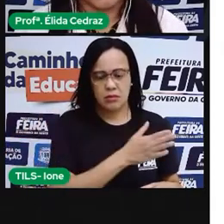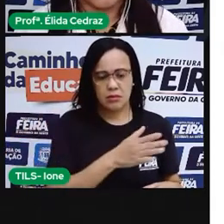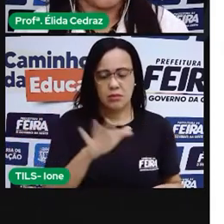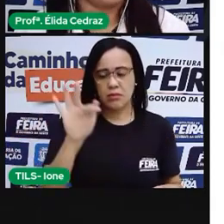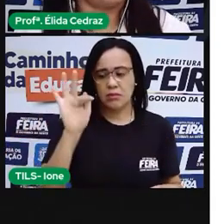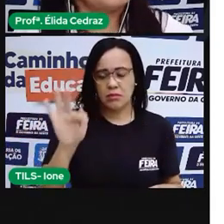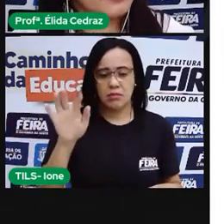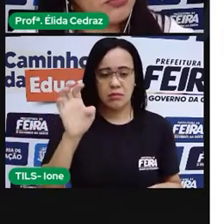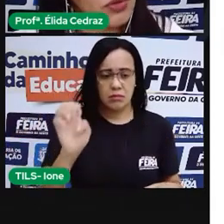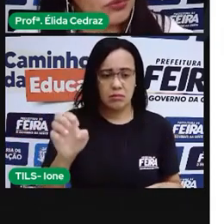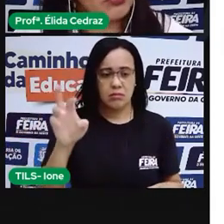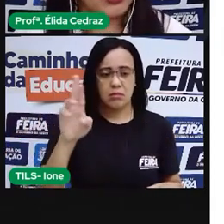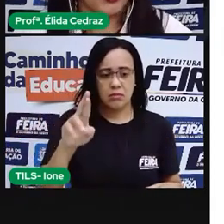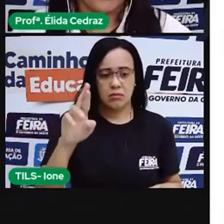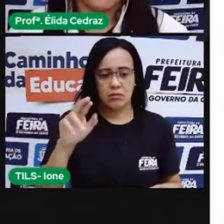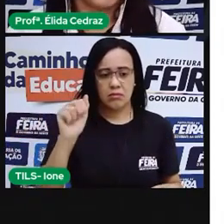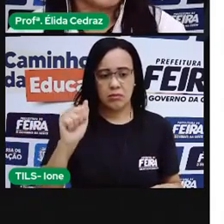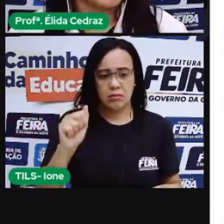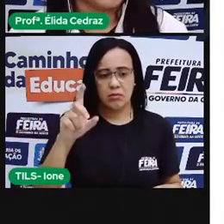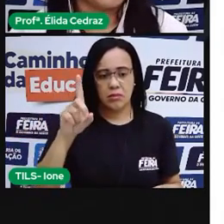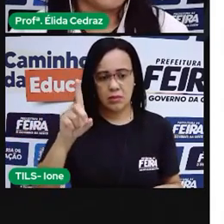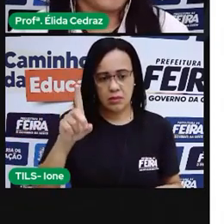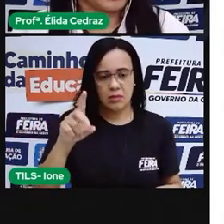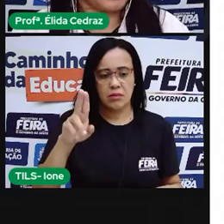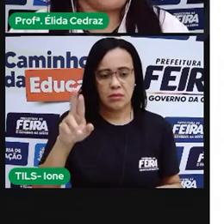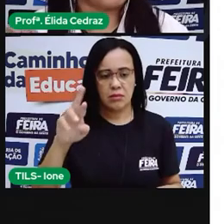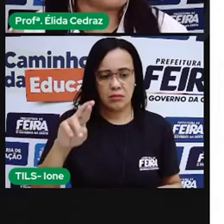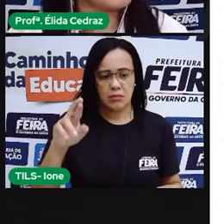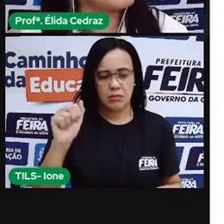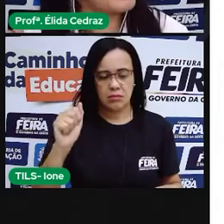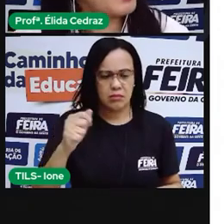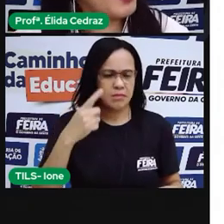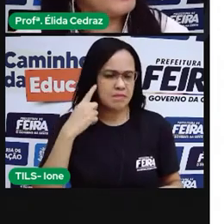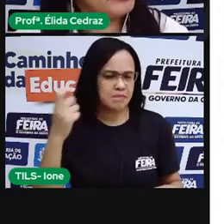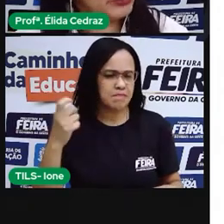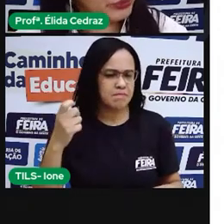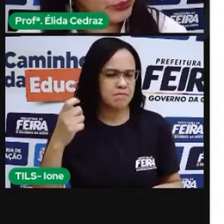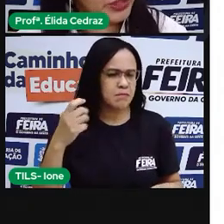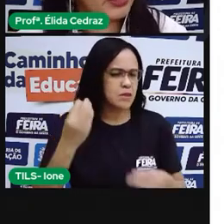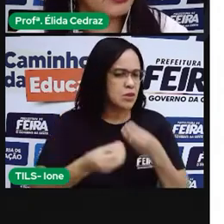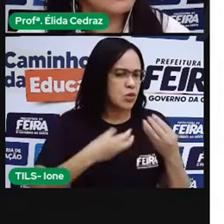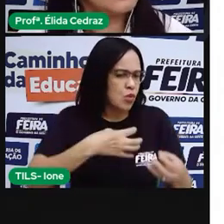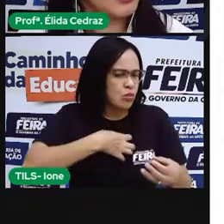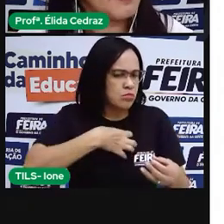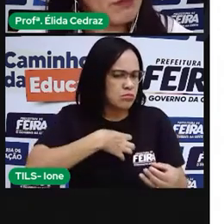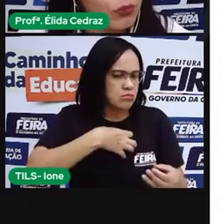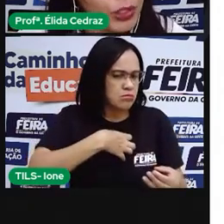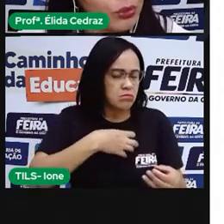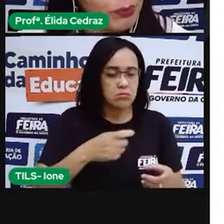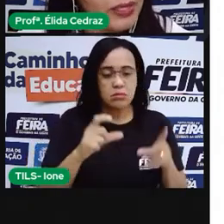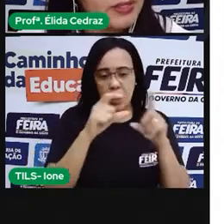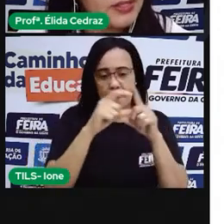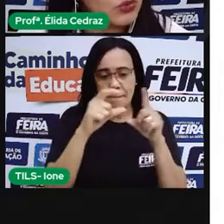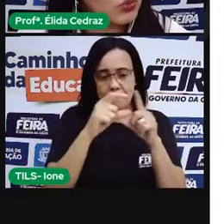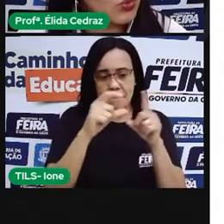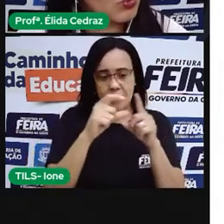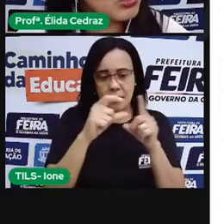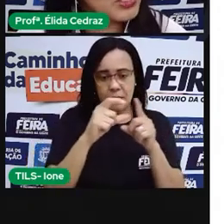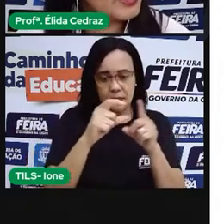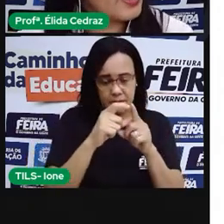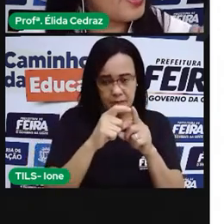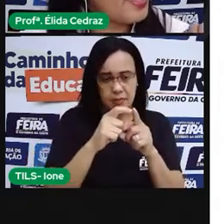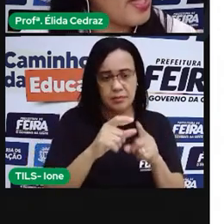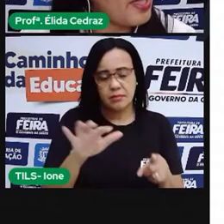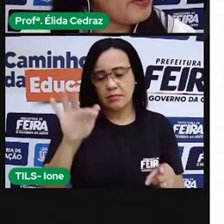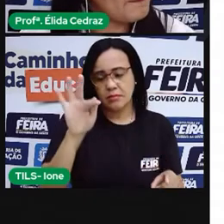ferradura. Observou? O som de ferradura é muito parecido com o